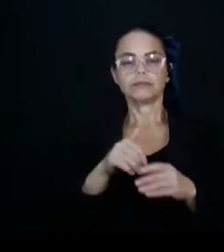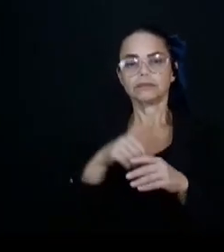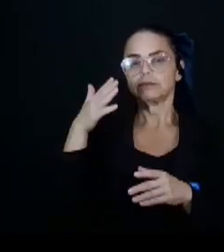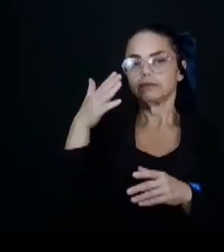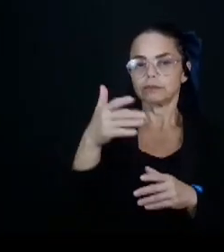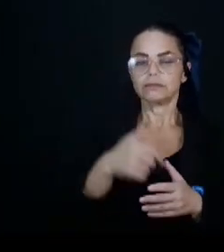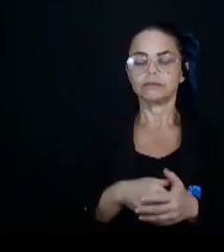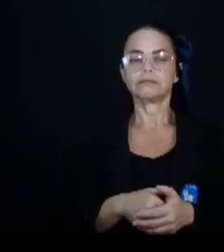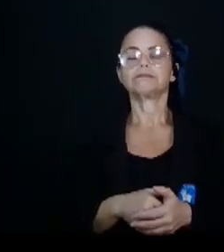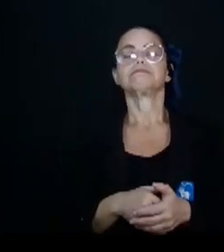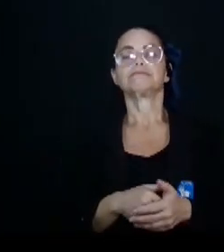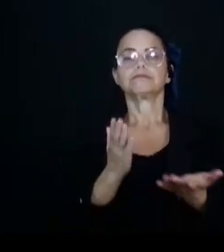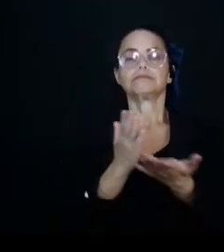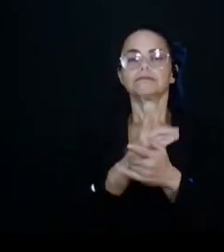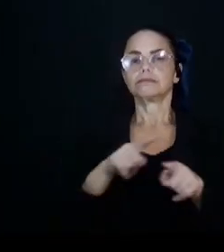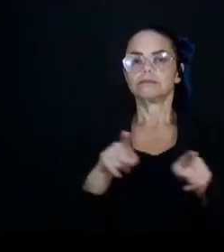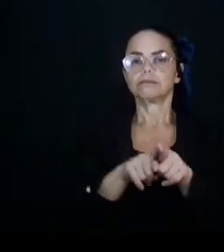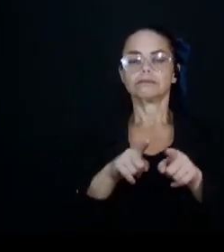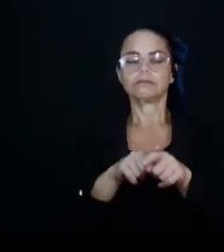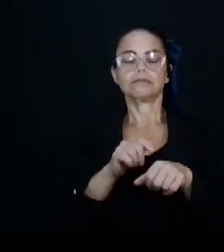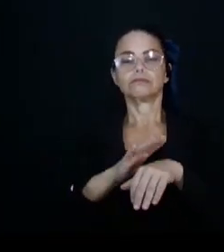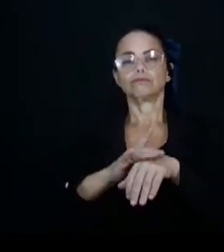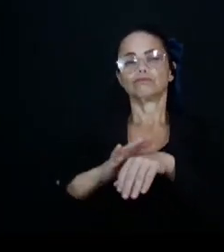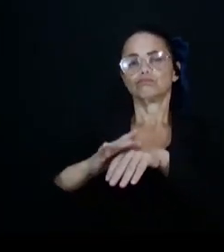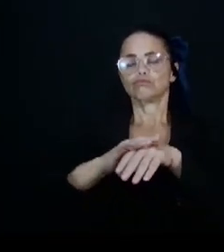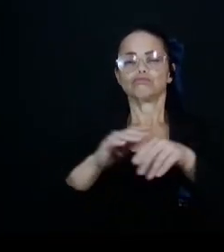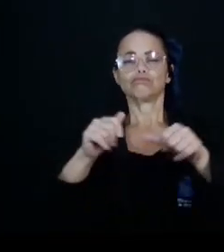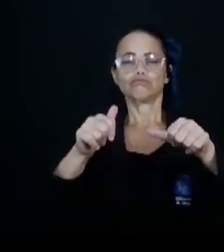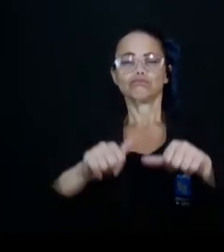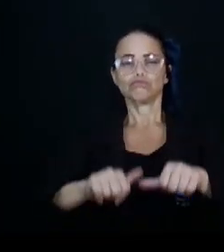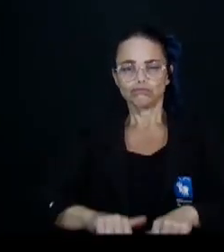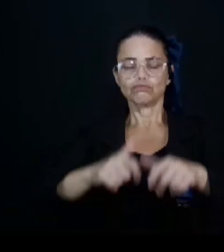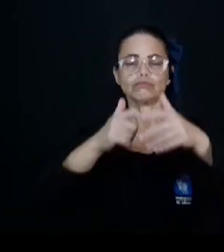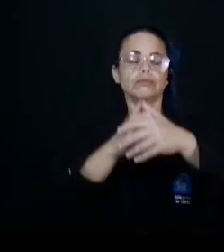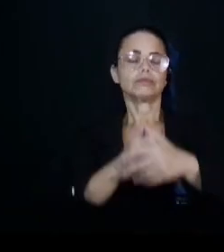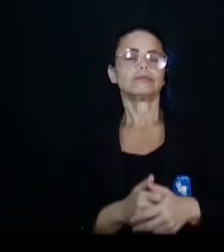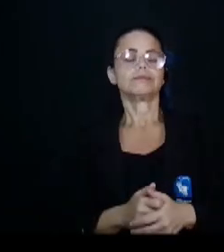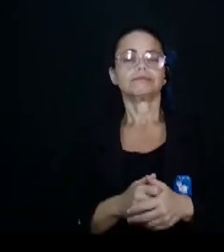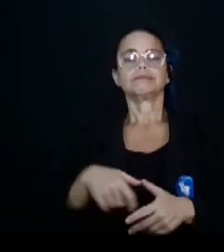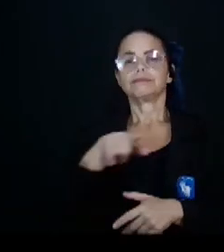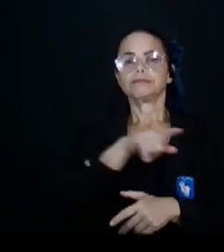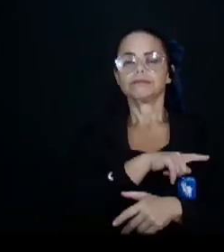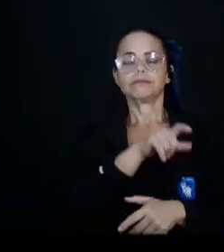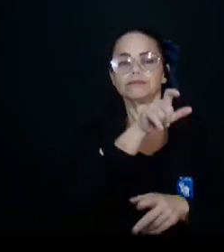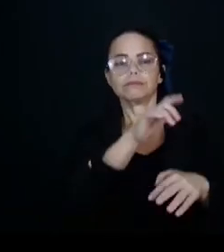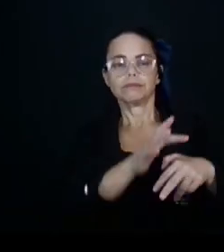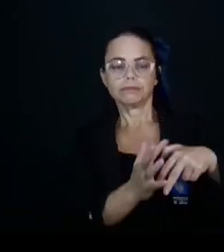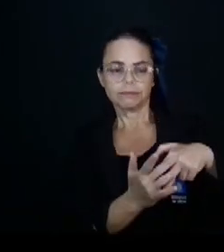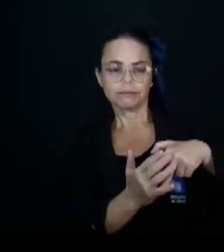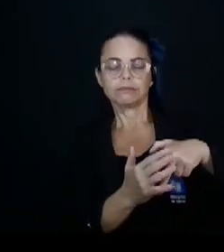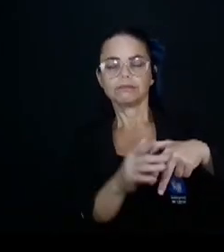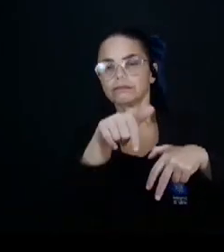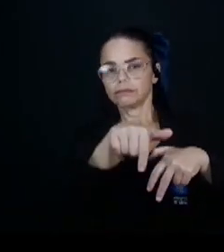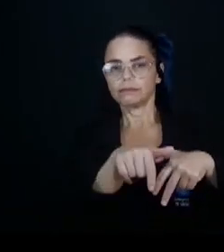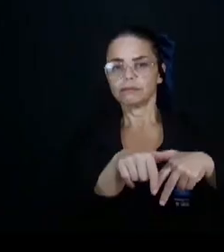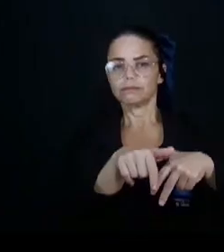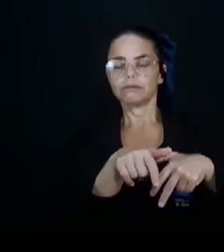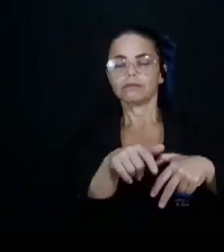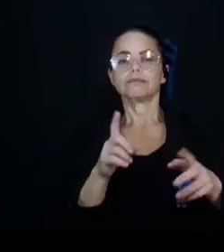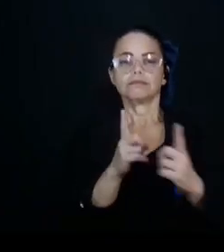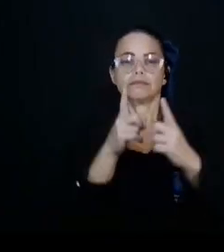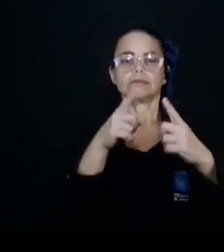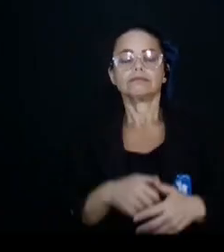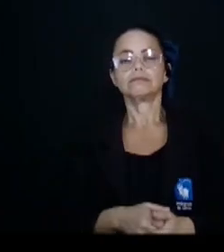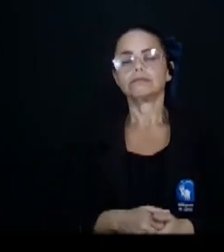também prejudicando e acarretando esse paciente, né, essa pessoa a ser diagnosticada com leucemia. Então,